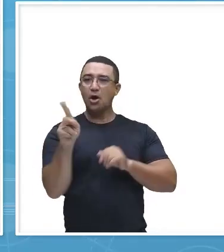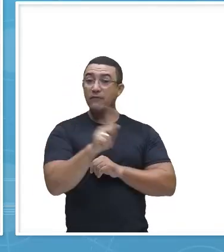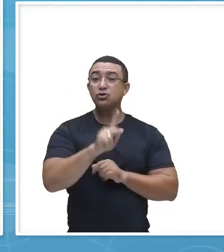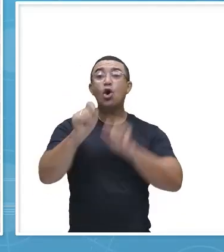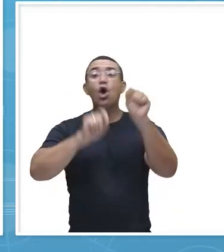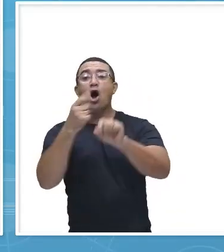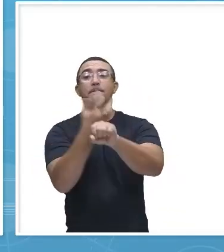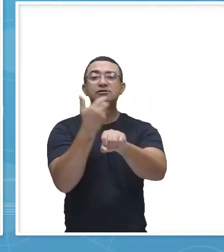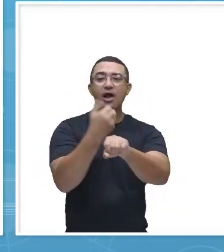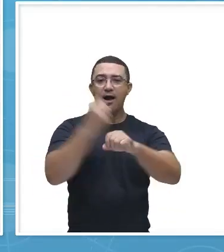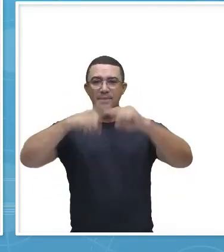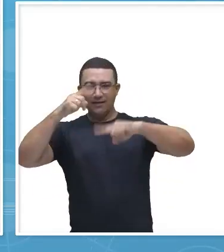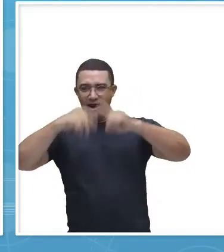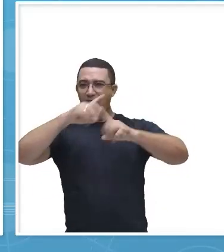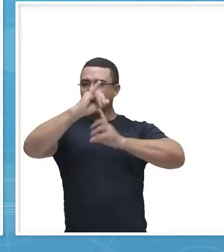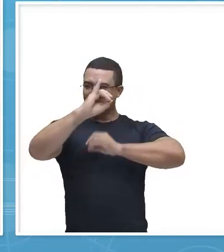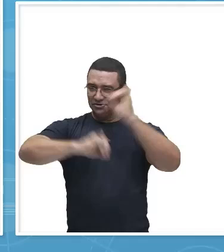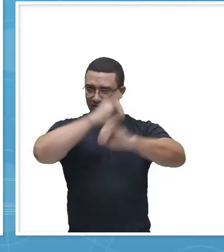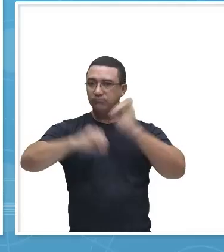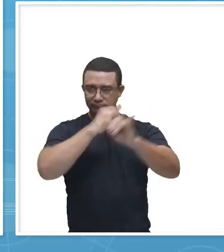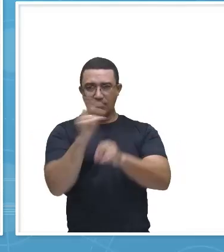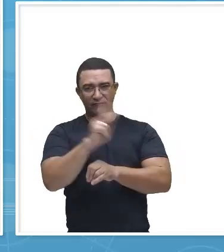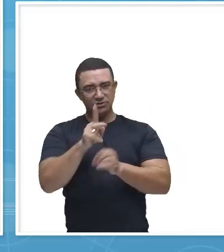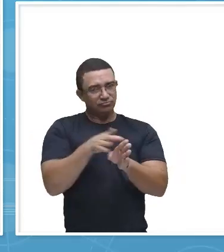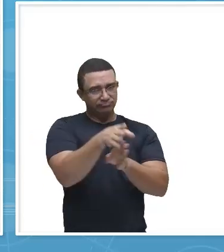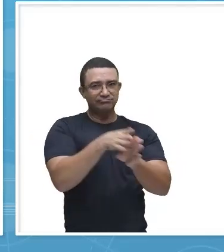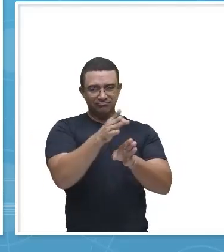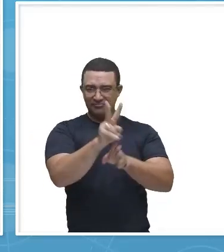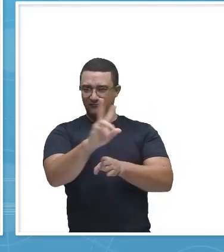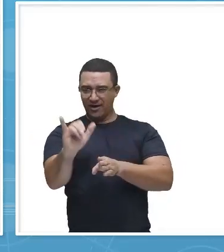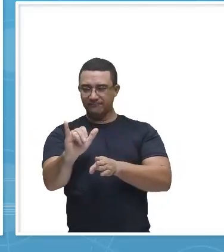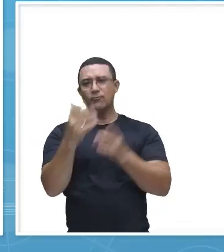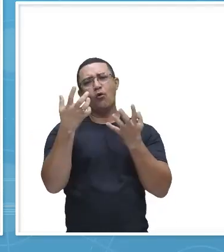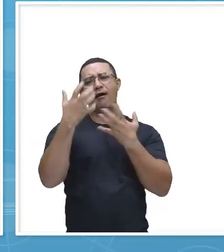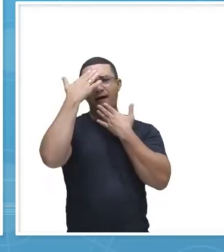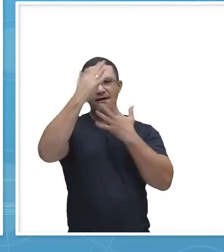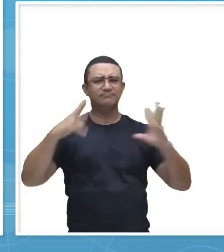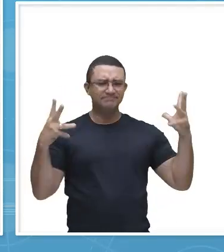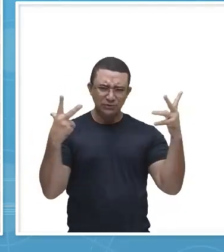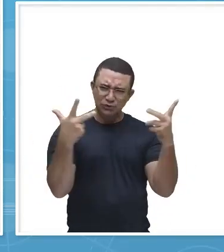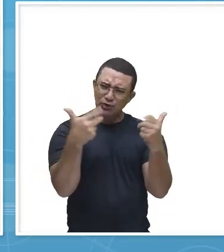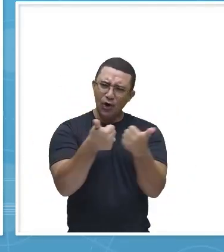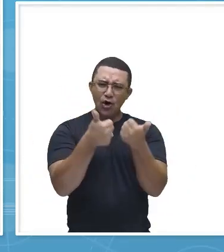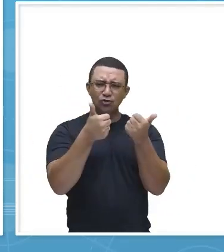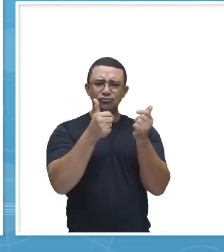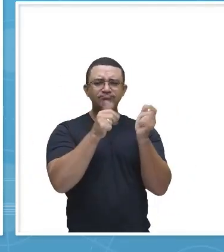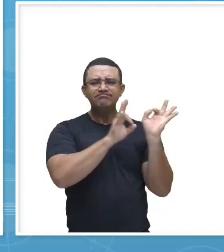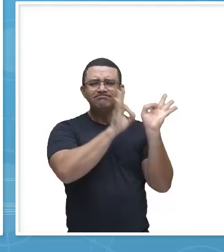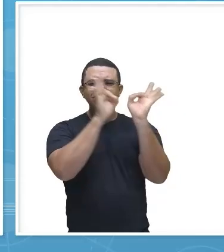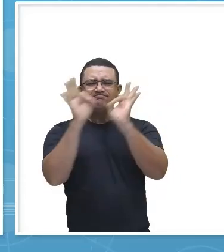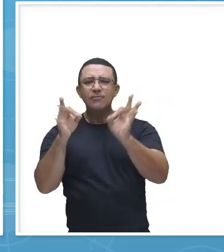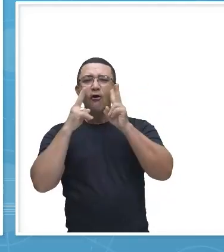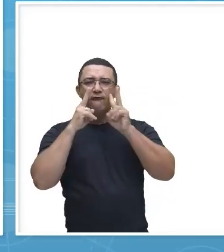digital? Que ele vai orientar você, tá bom? Então, quero agradecer a todos aí que estão acompanhando, né, no